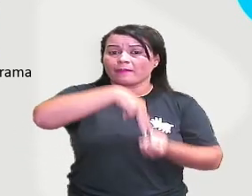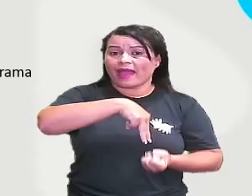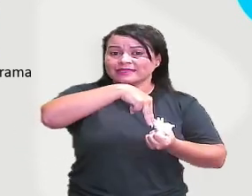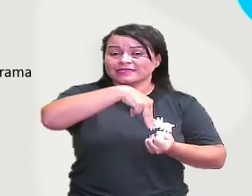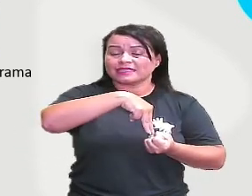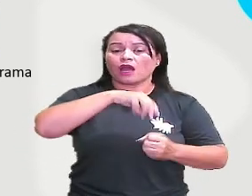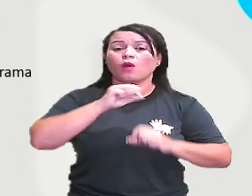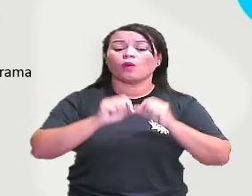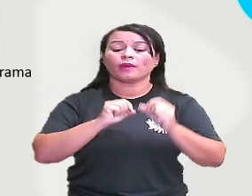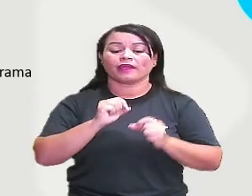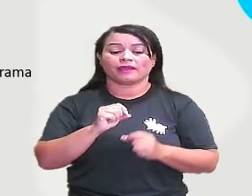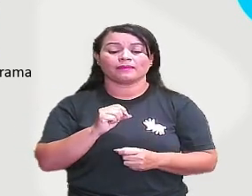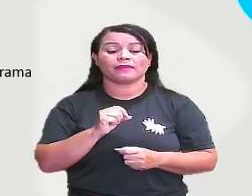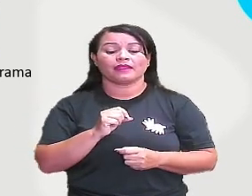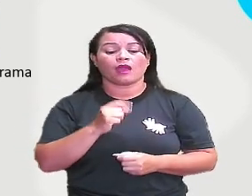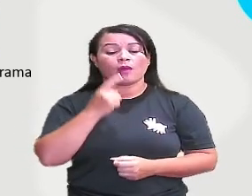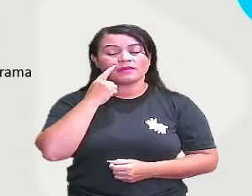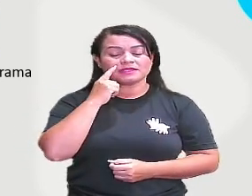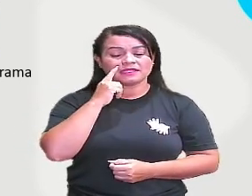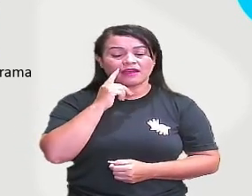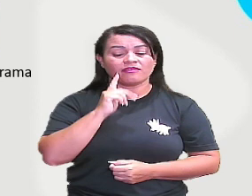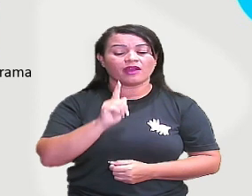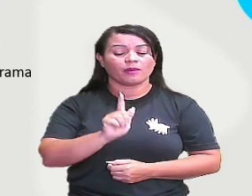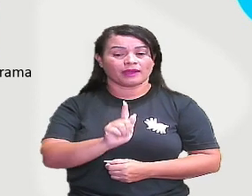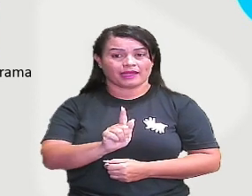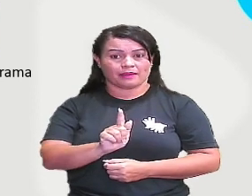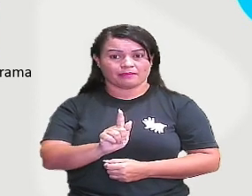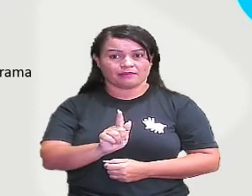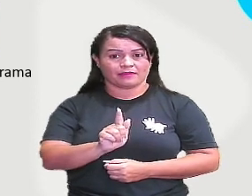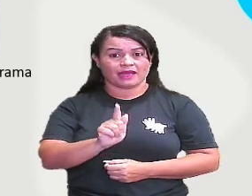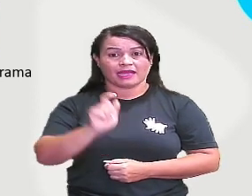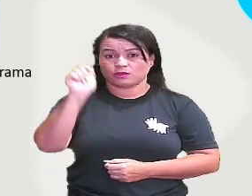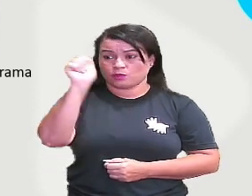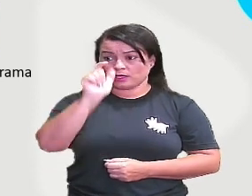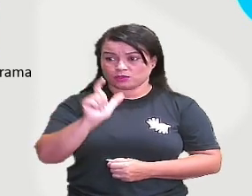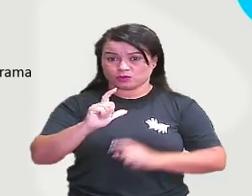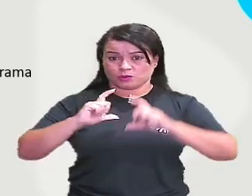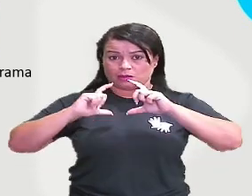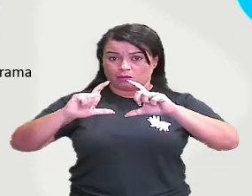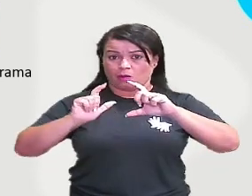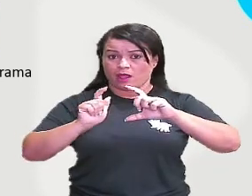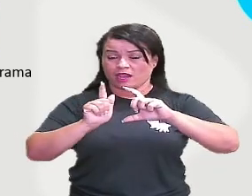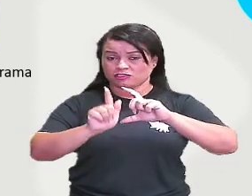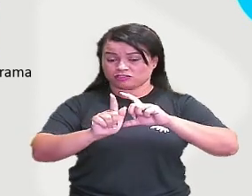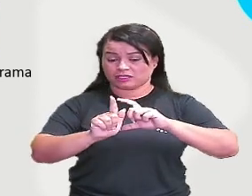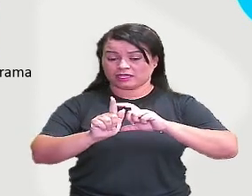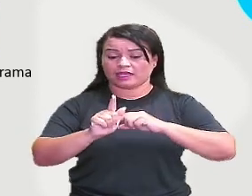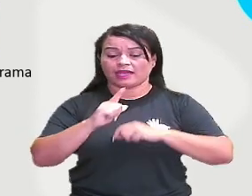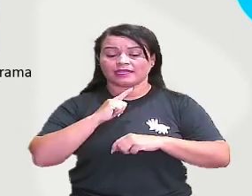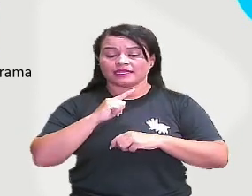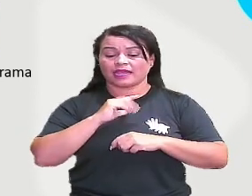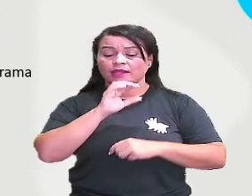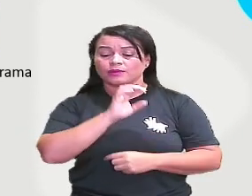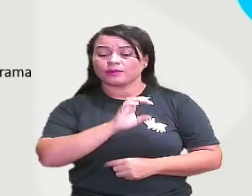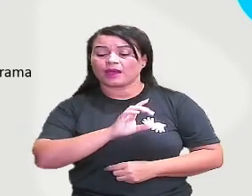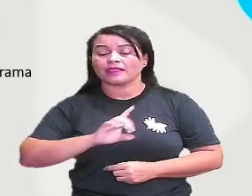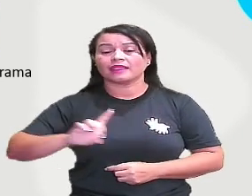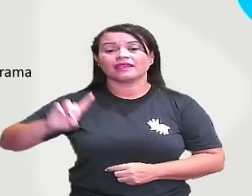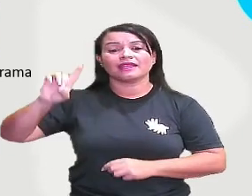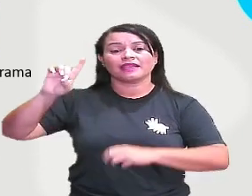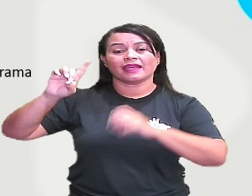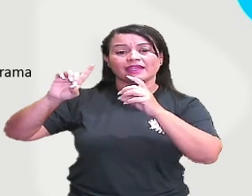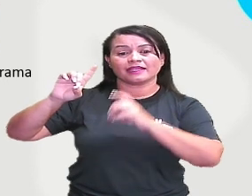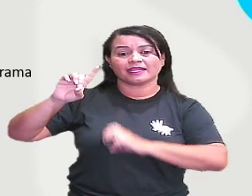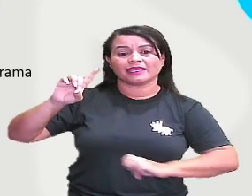aqui a representação aqui, a letra G nessa bola azul, grama, e aí à direita eu tenho o quê?